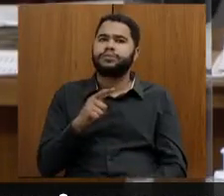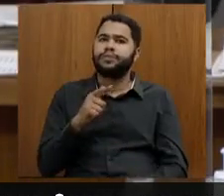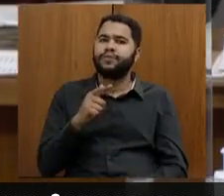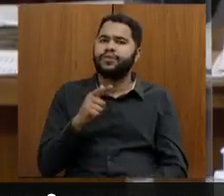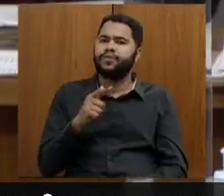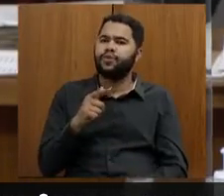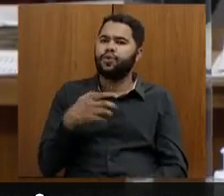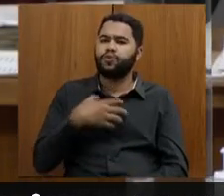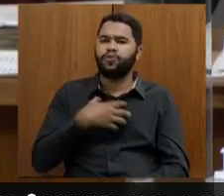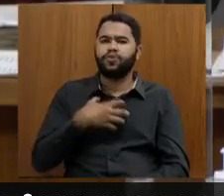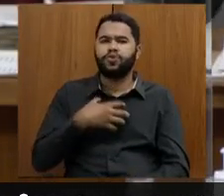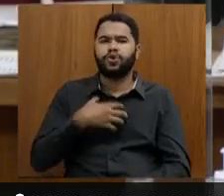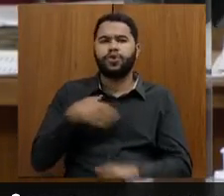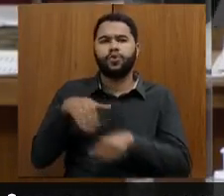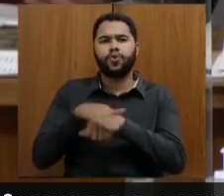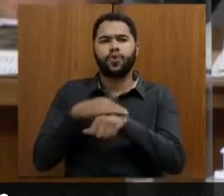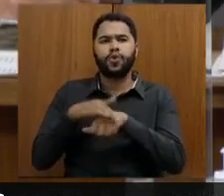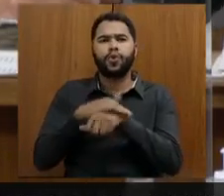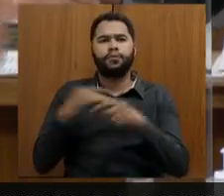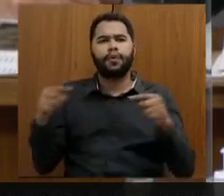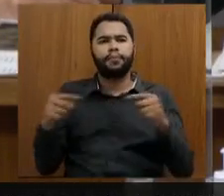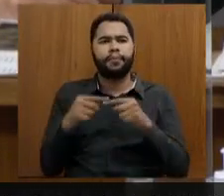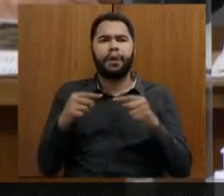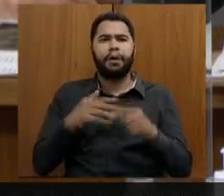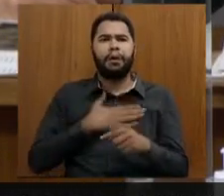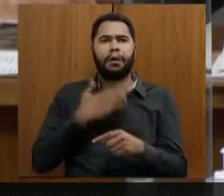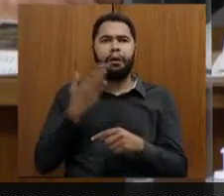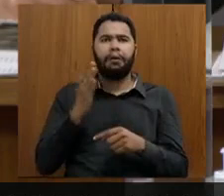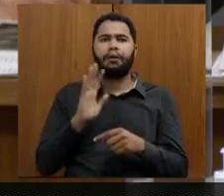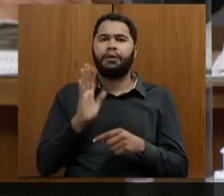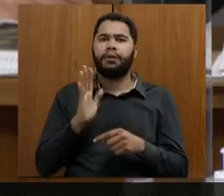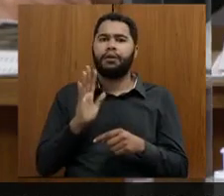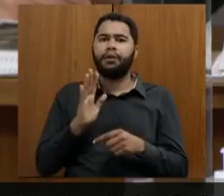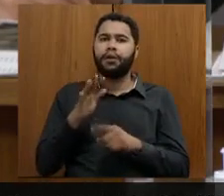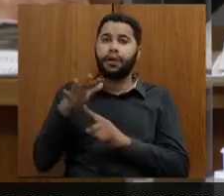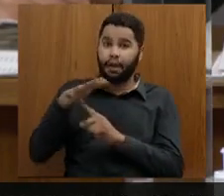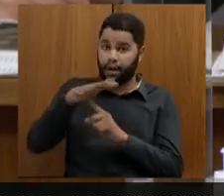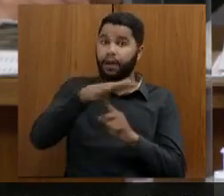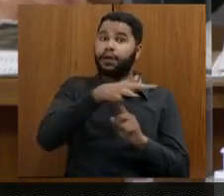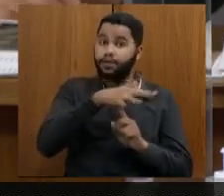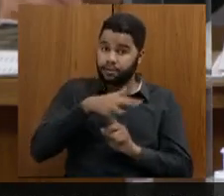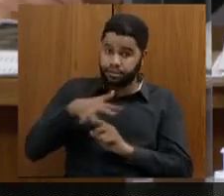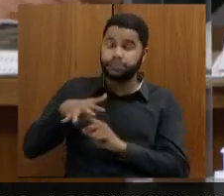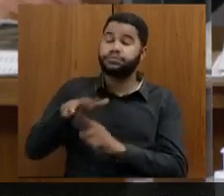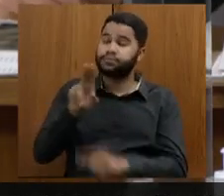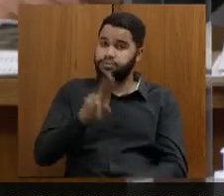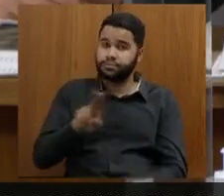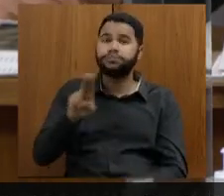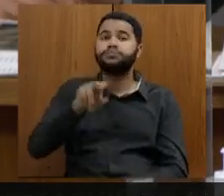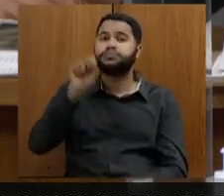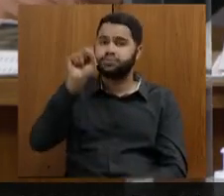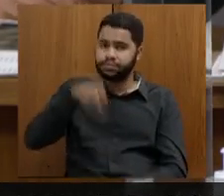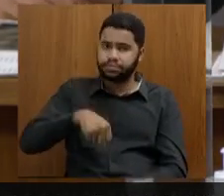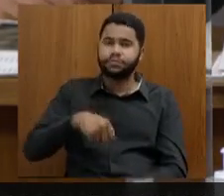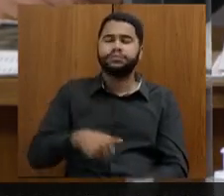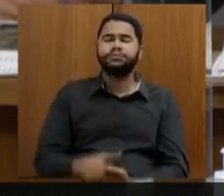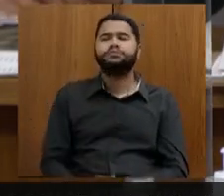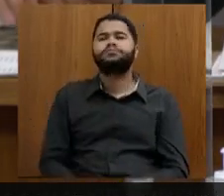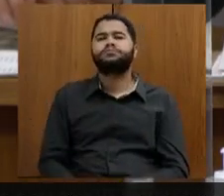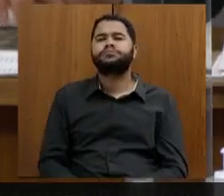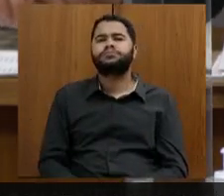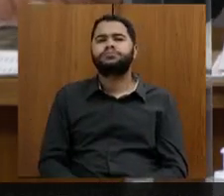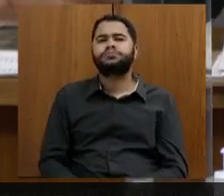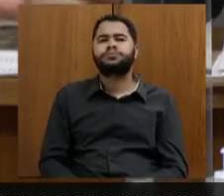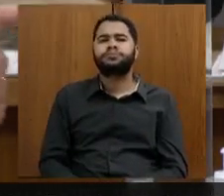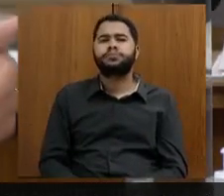daquele daquele pessoal né do interior então ele não assusta o senhor falou ele contra nós somos assim tô passando ele tem um